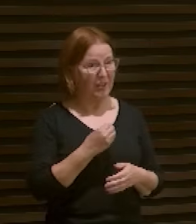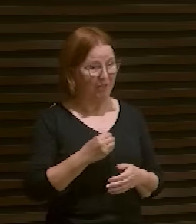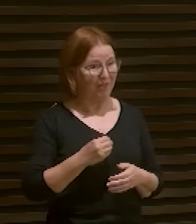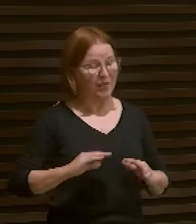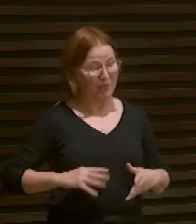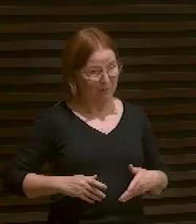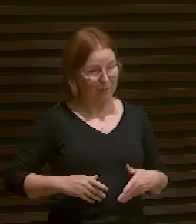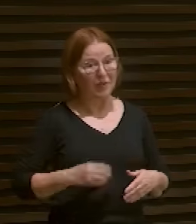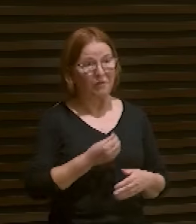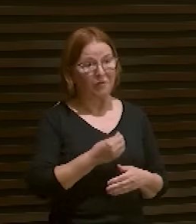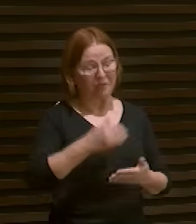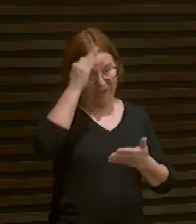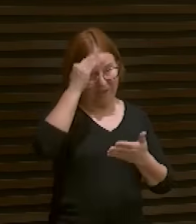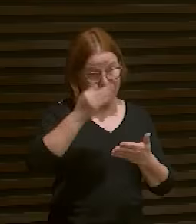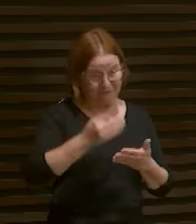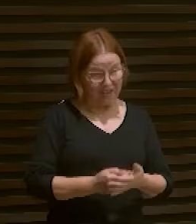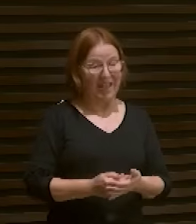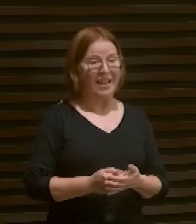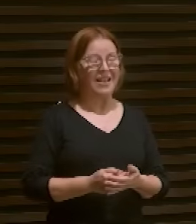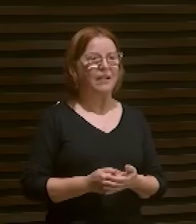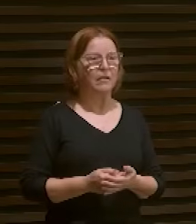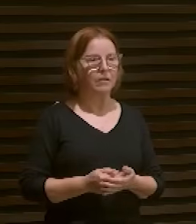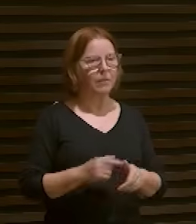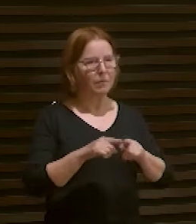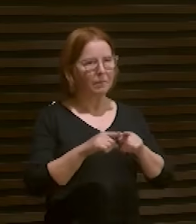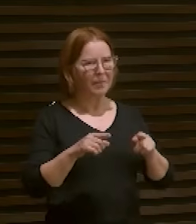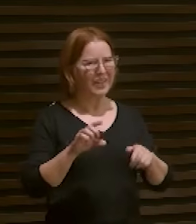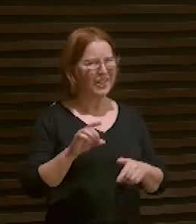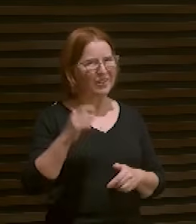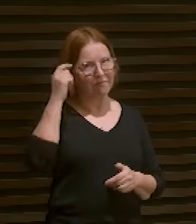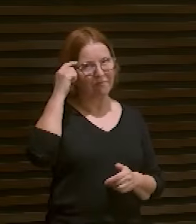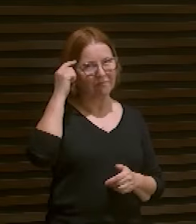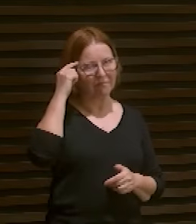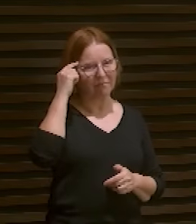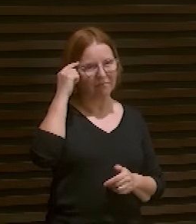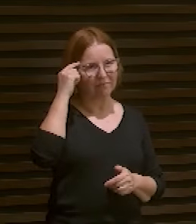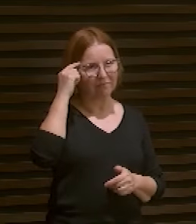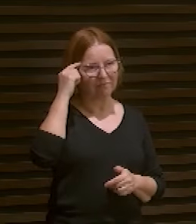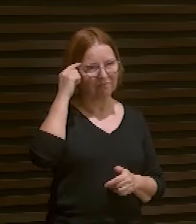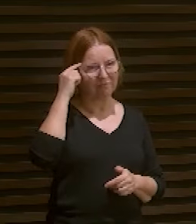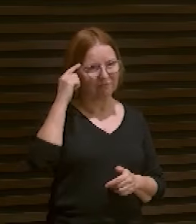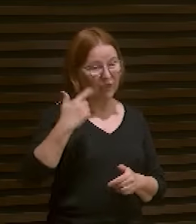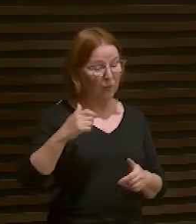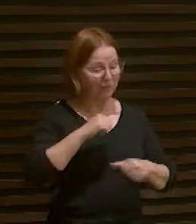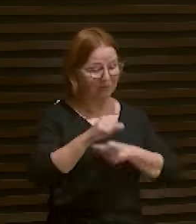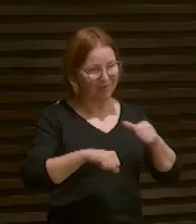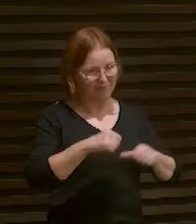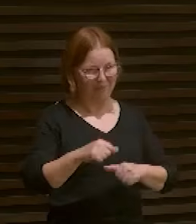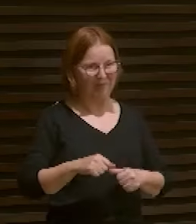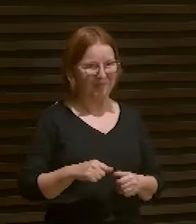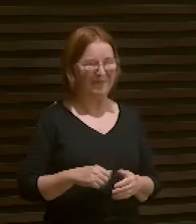por mim. Fala bonito, mas só está na mente. Eu preciso da palavra, eu preciso do